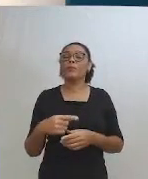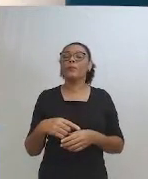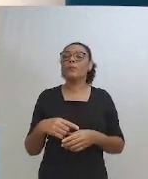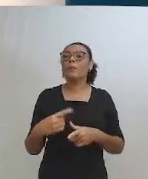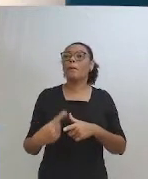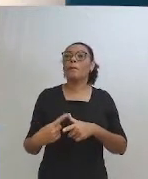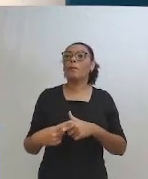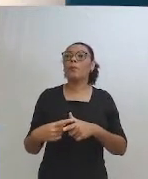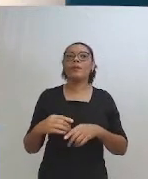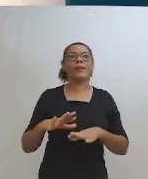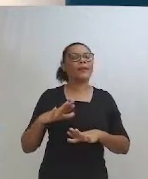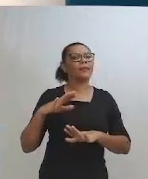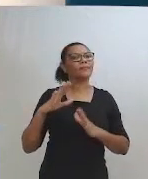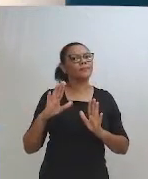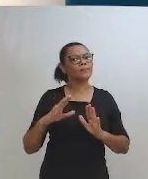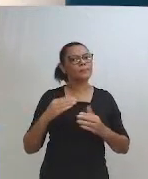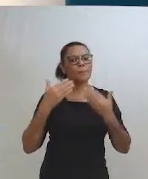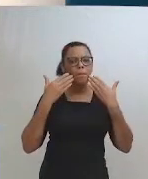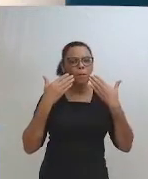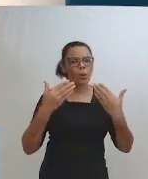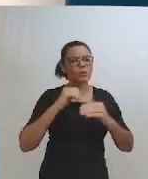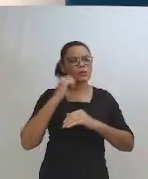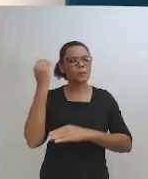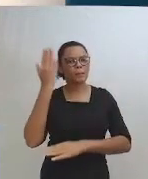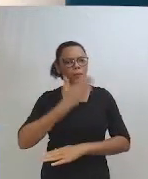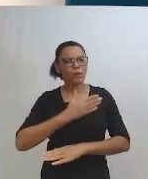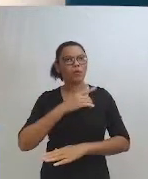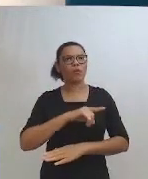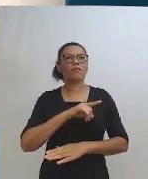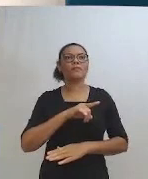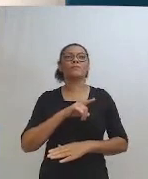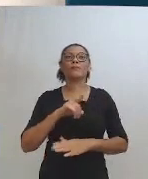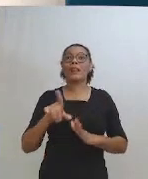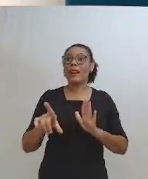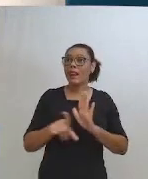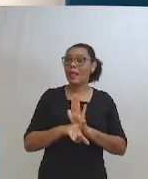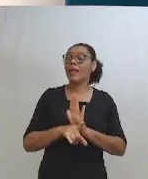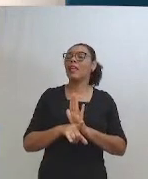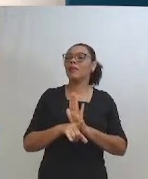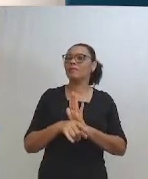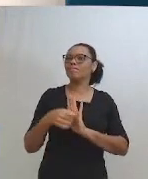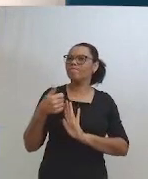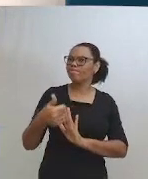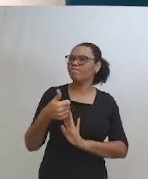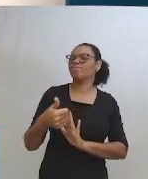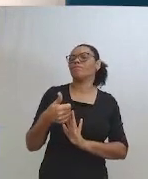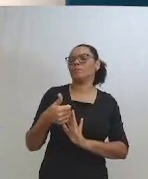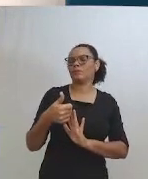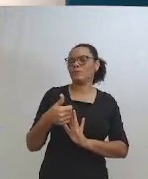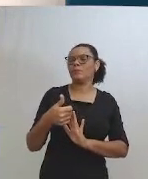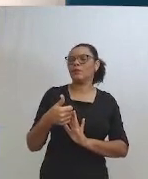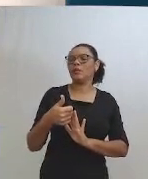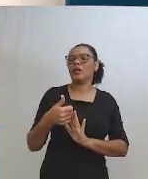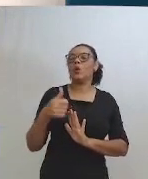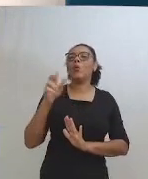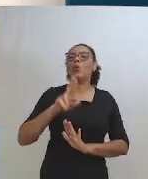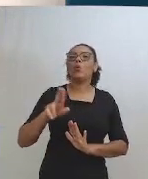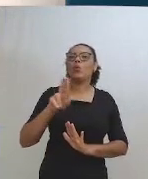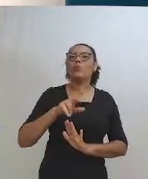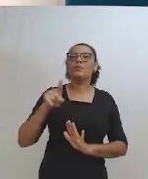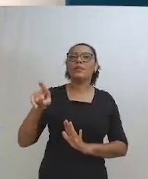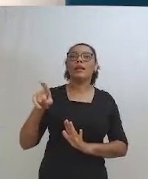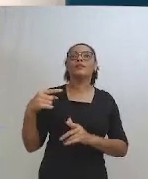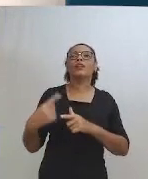provável, Excelência, a ilicitude da prova utilizada pelo Ministério Público. E eu faço registro porque não